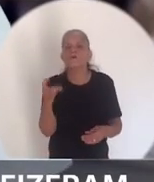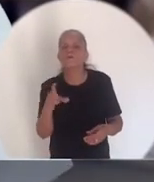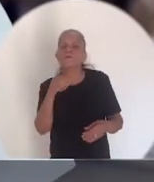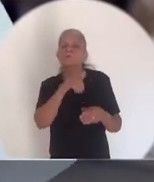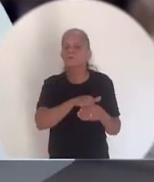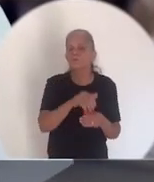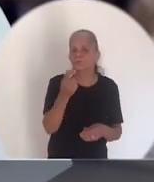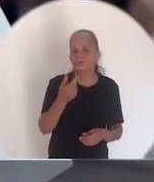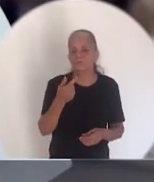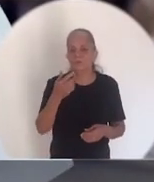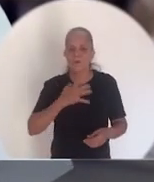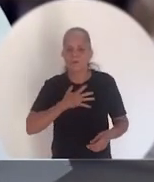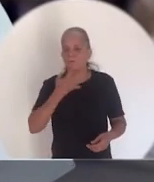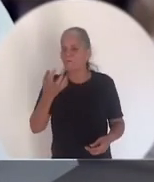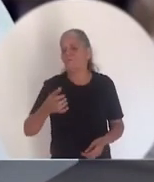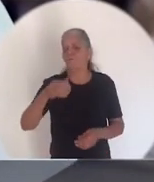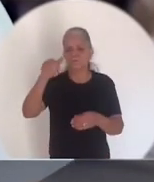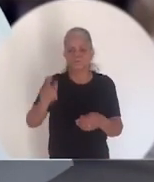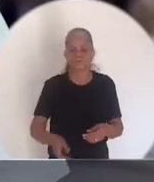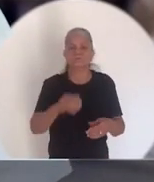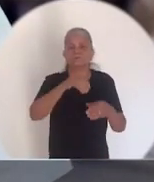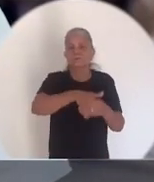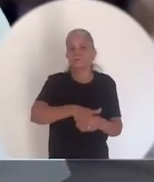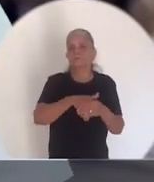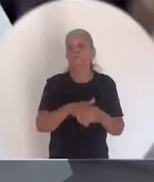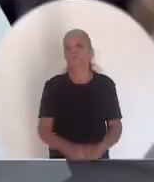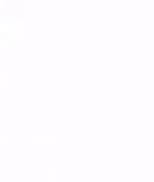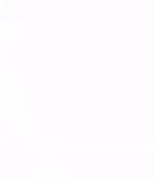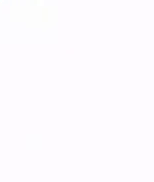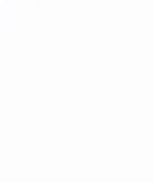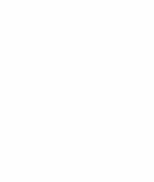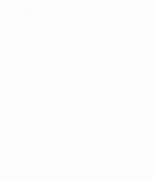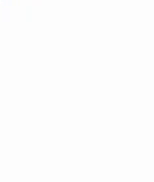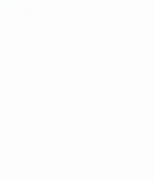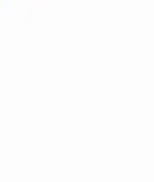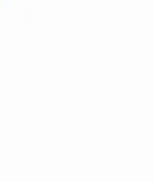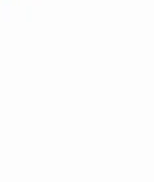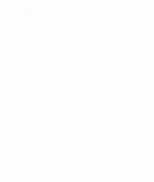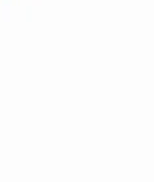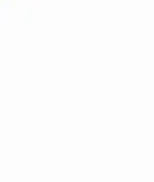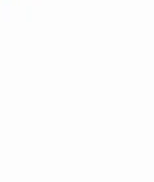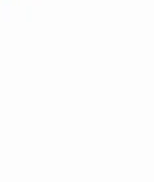fizeram. Nós iremos fazer. João Alfredo, Governador 50. Vote 50. da Notá. Tchau, Tchau, Juntos Obrigado.